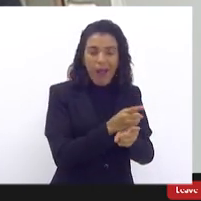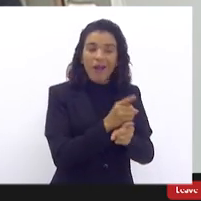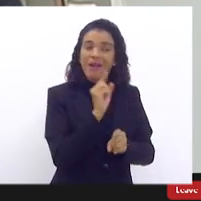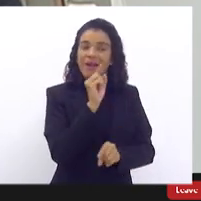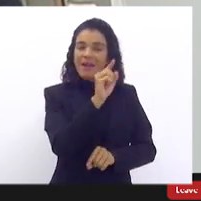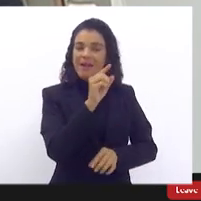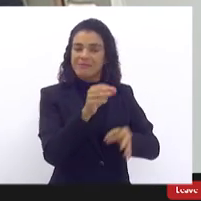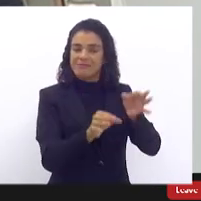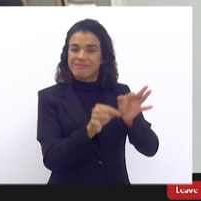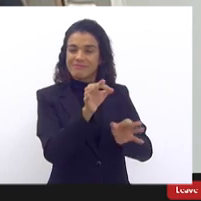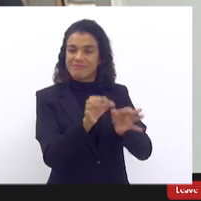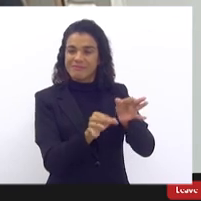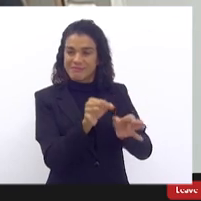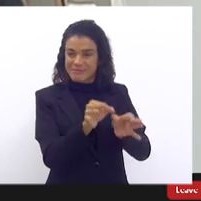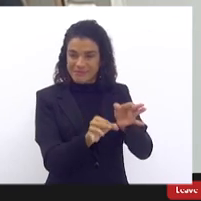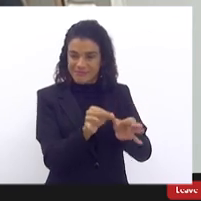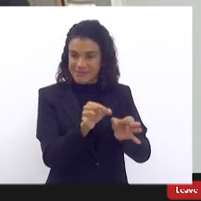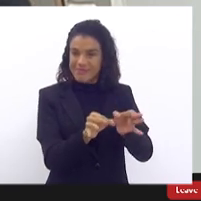judiciário, sejam